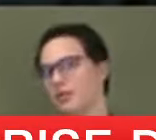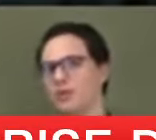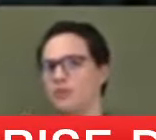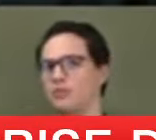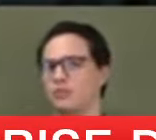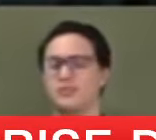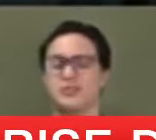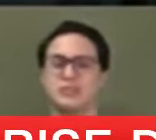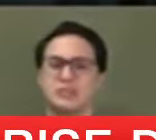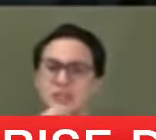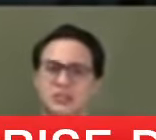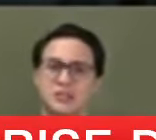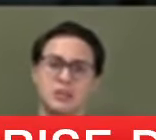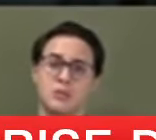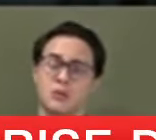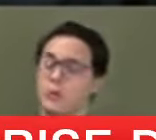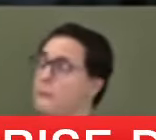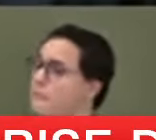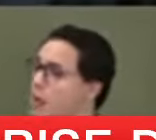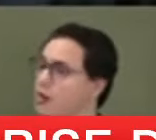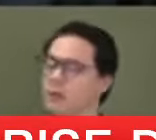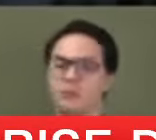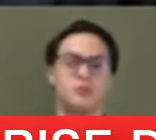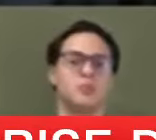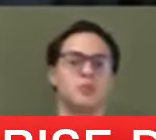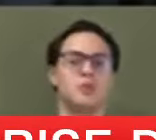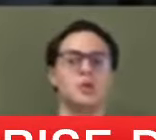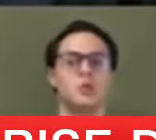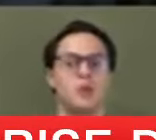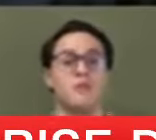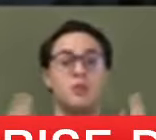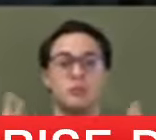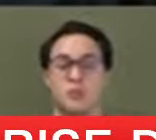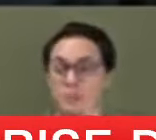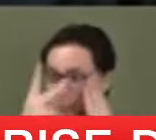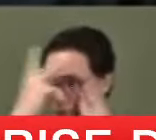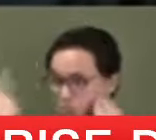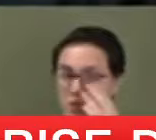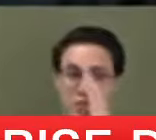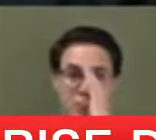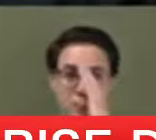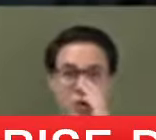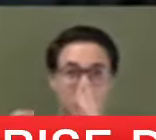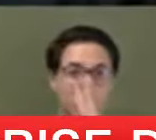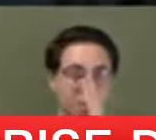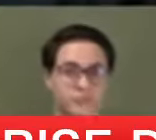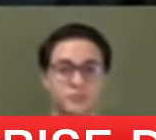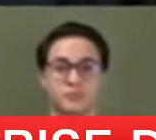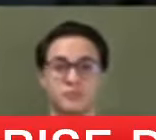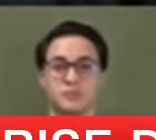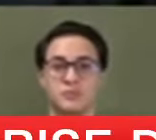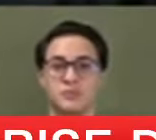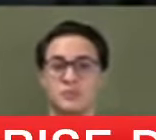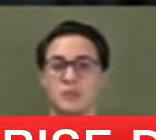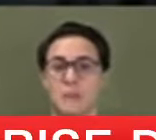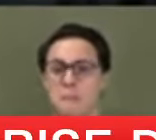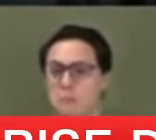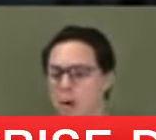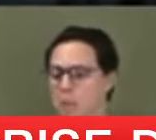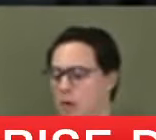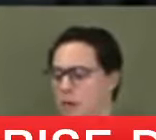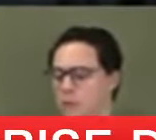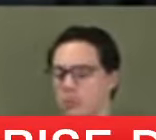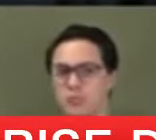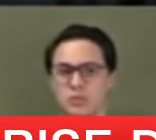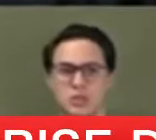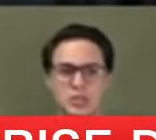fere sentimentos, inclusive meus, de familiares perdidos naquele episódio, que era uma máquina da morte,